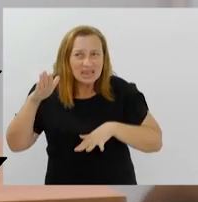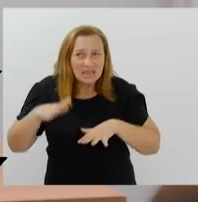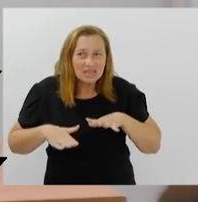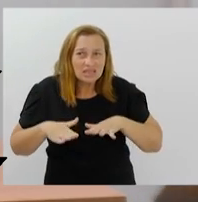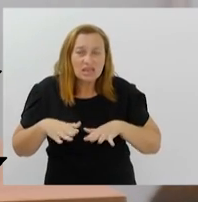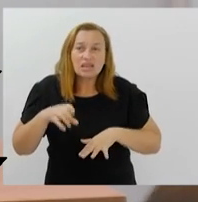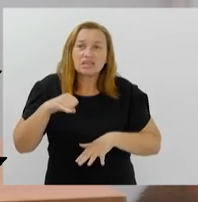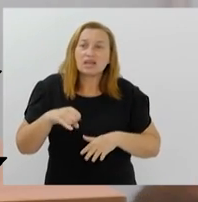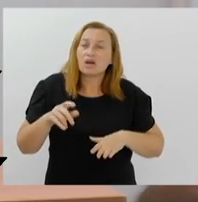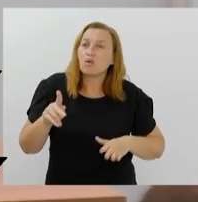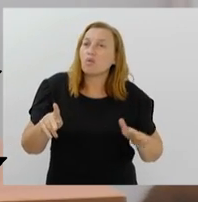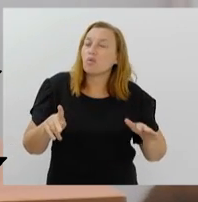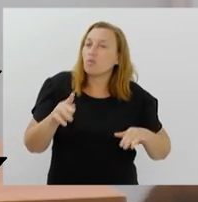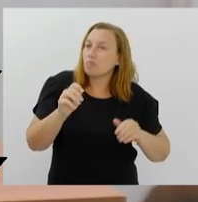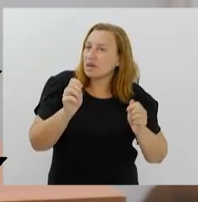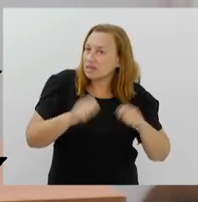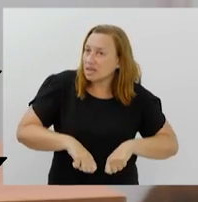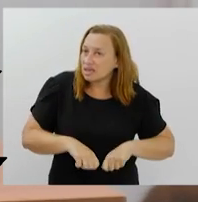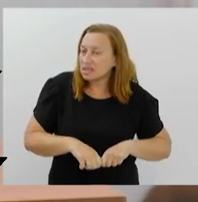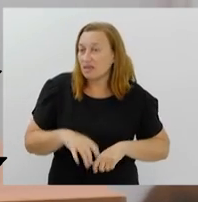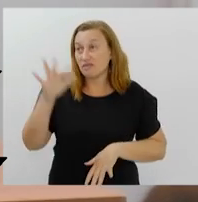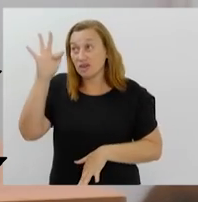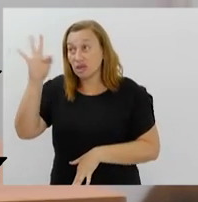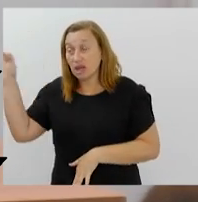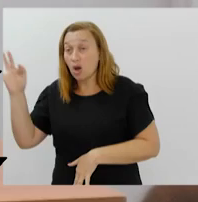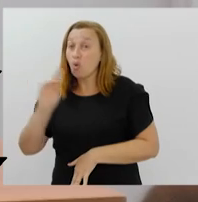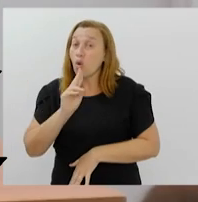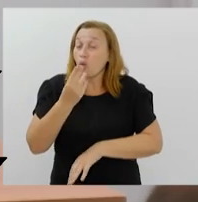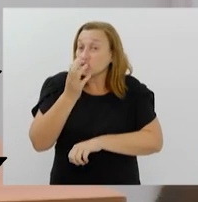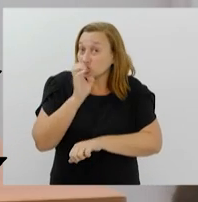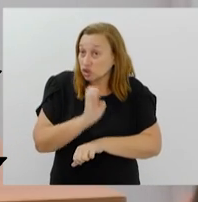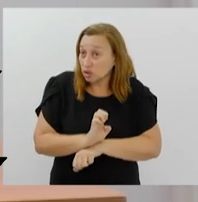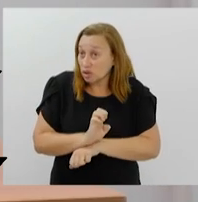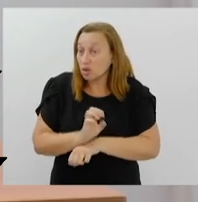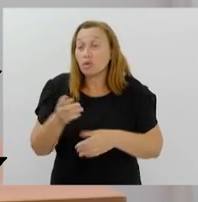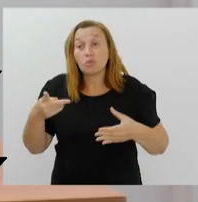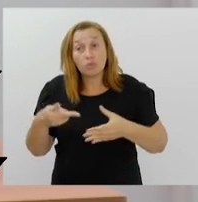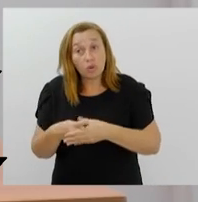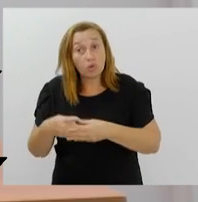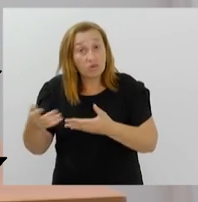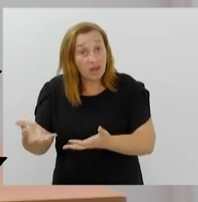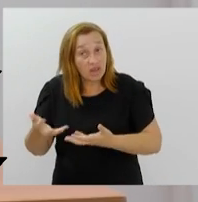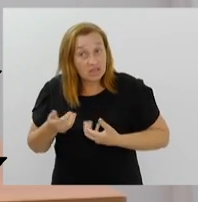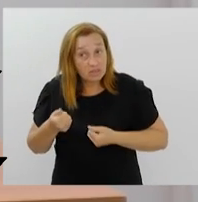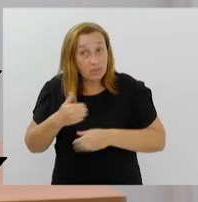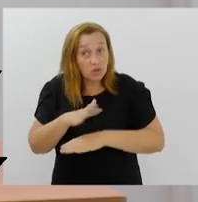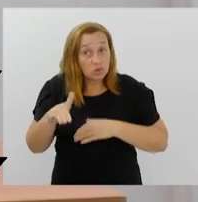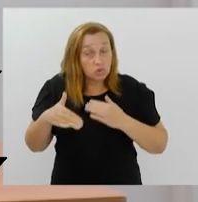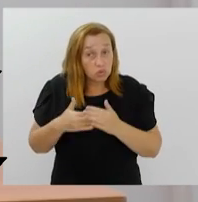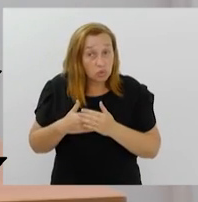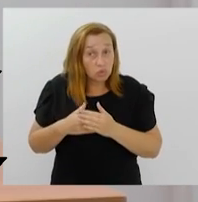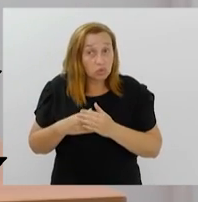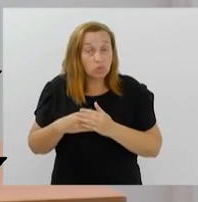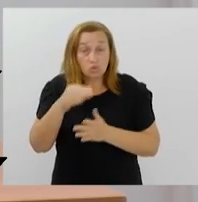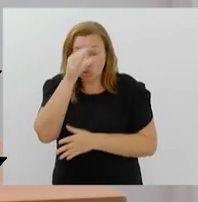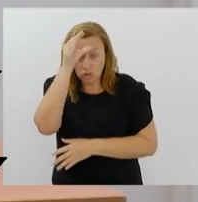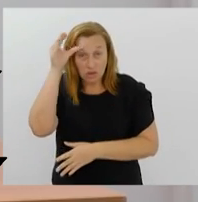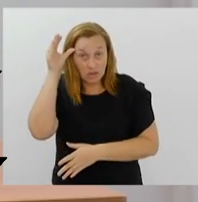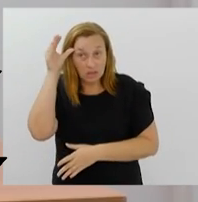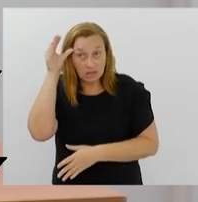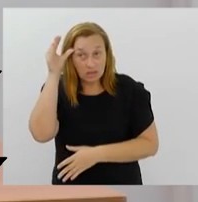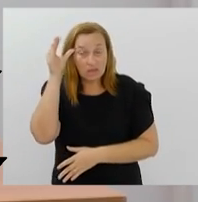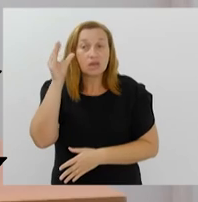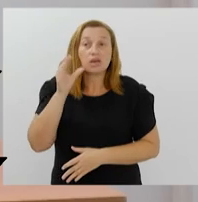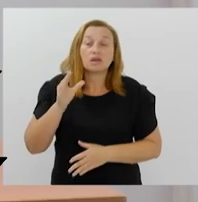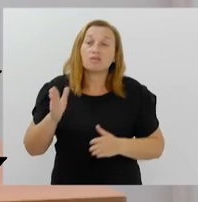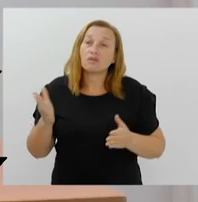se a competência é Federal ou Estadual o proc vai receber todos os consumidores e vai